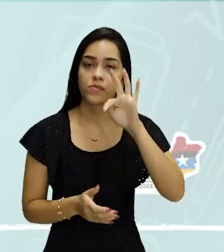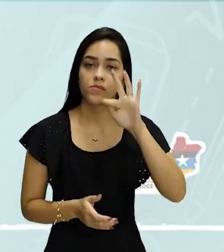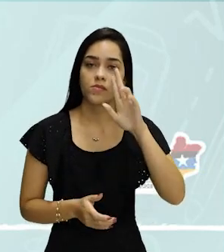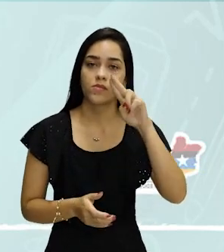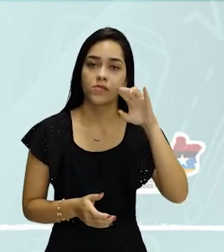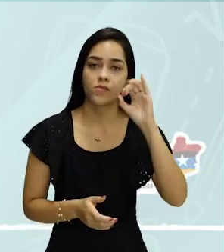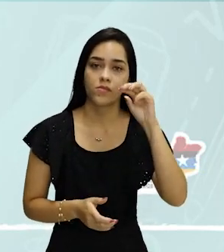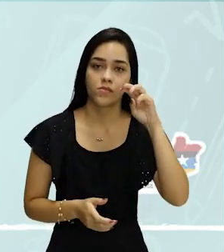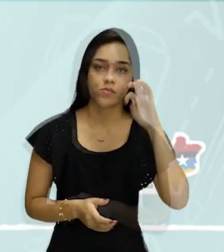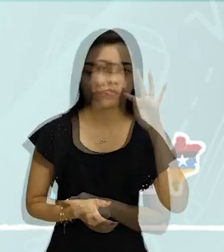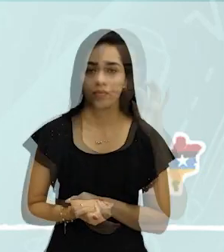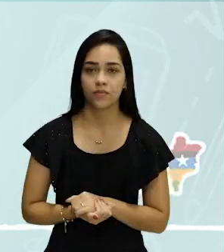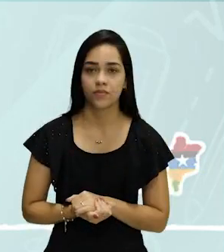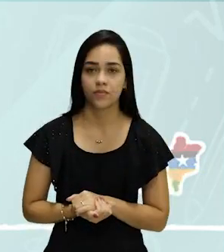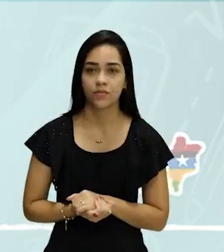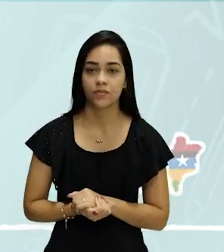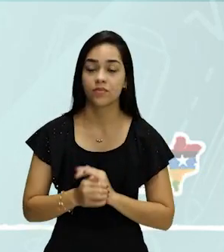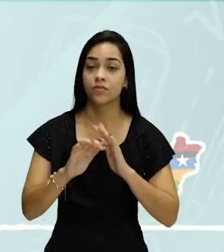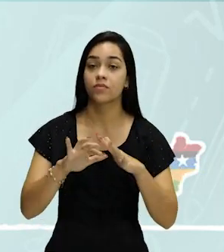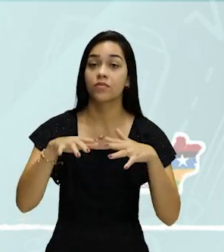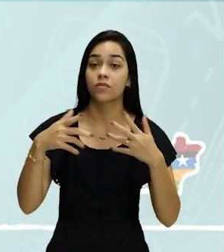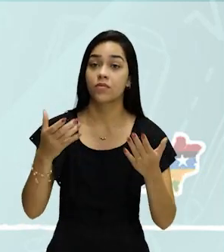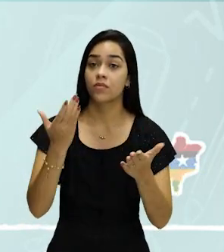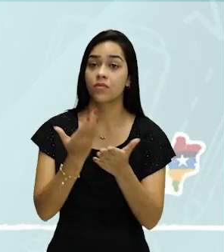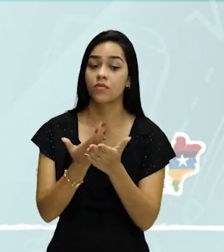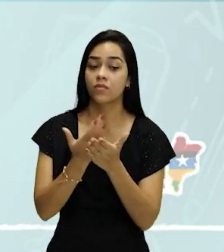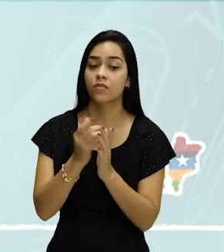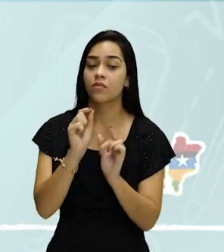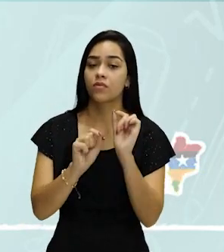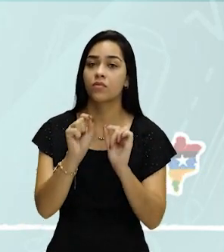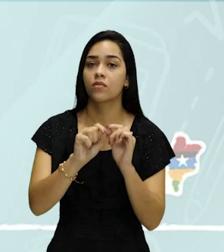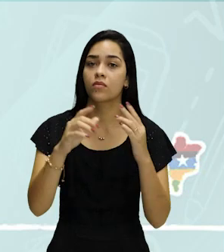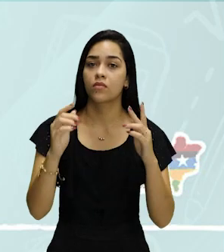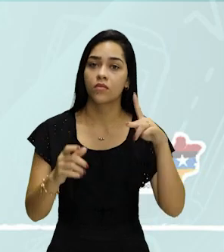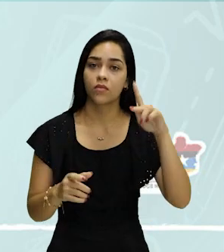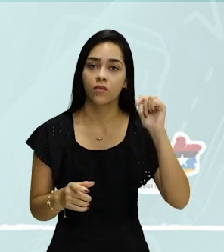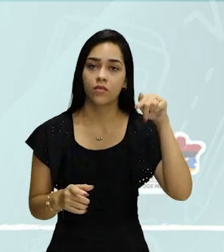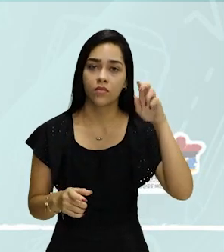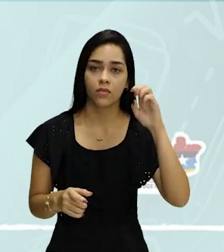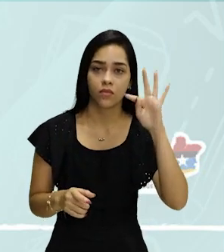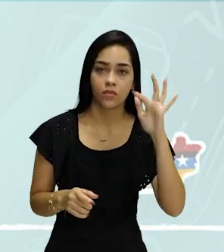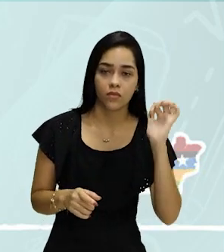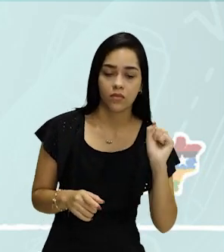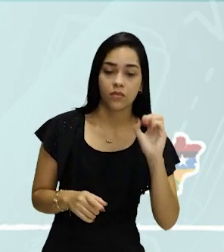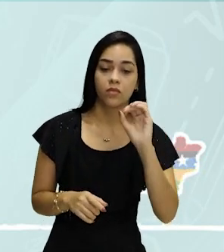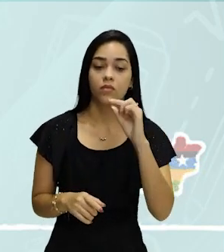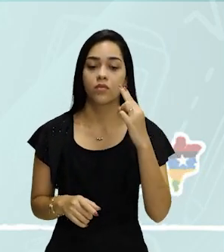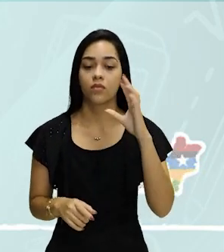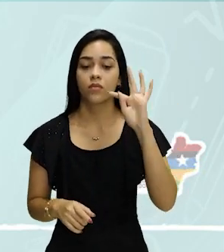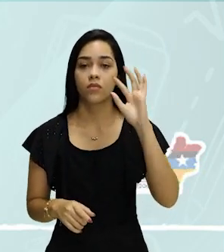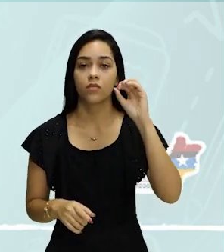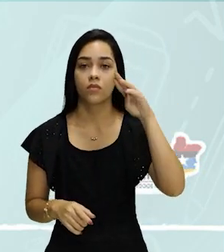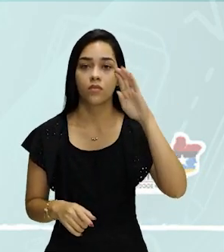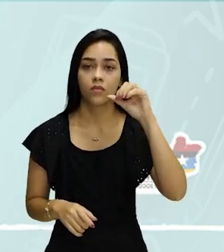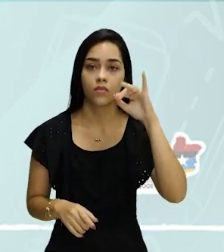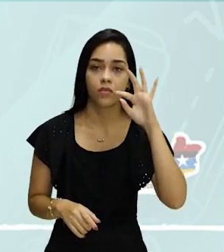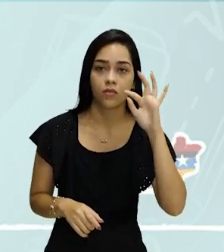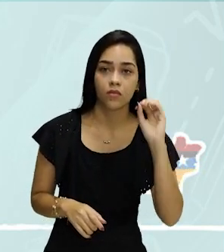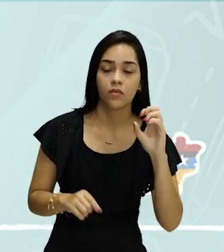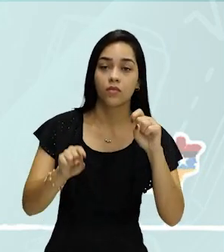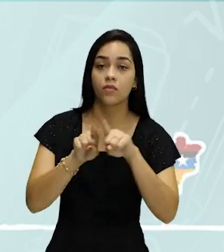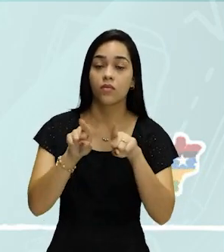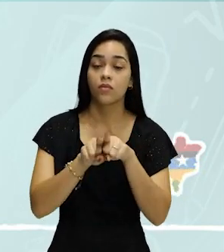a parte 8, tá? Então, pessoal, nessa aula nós falaremos sobre plaquetas ou trombócitos, né? Falaremos sobre